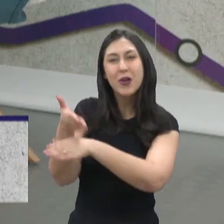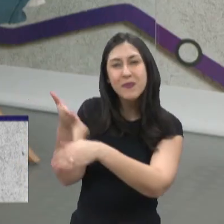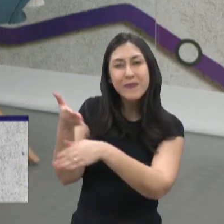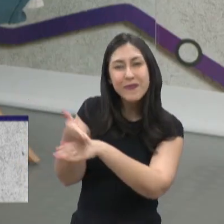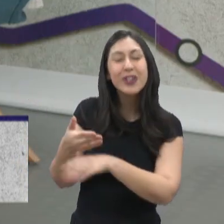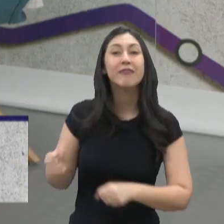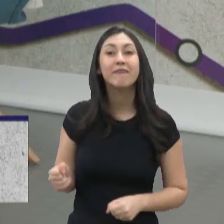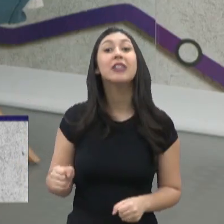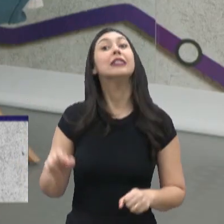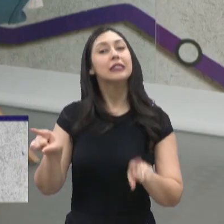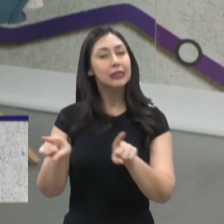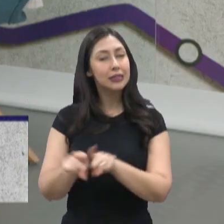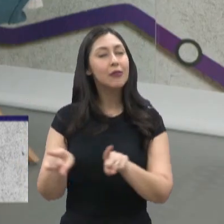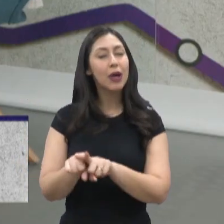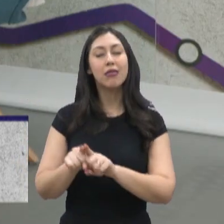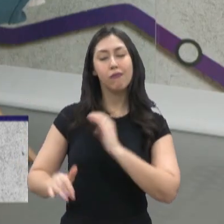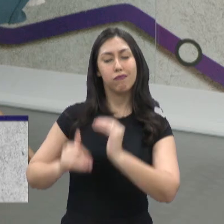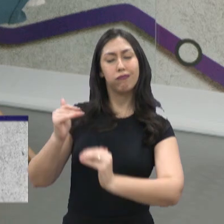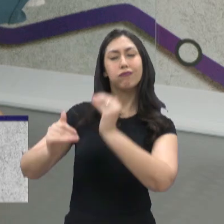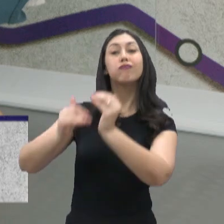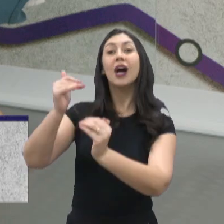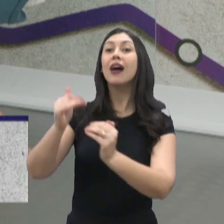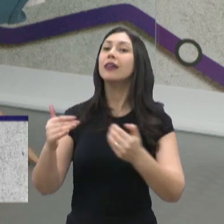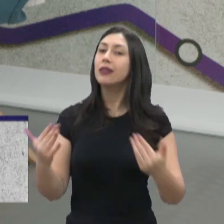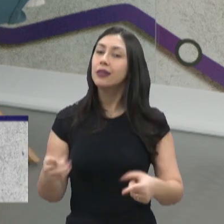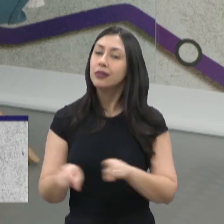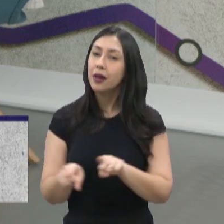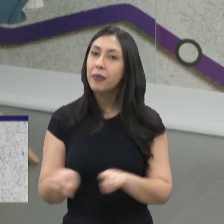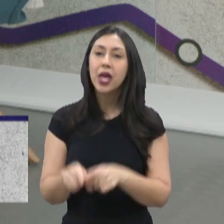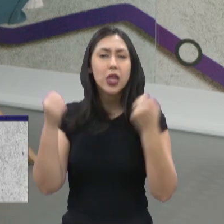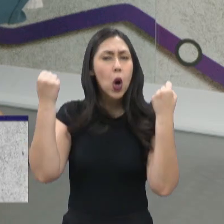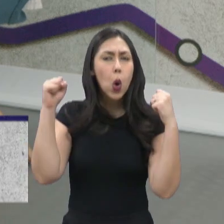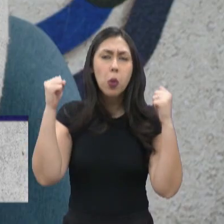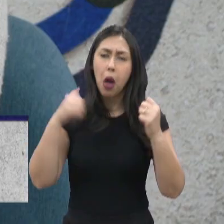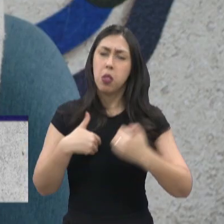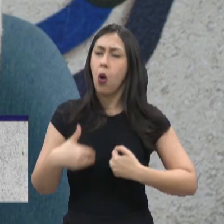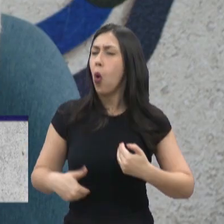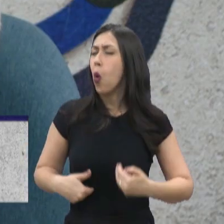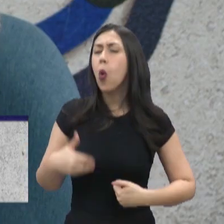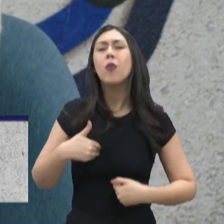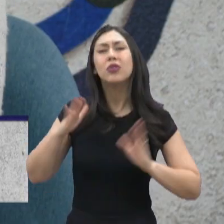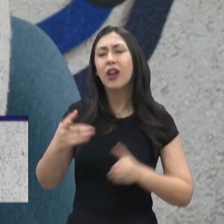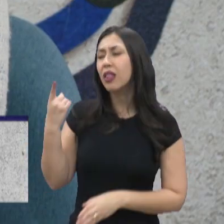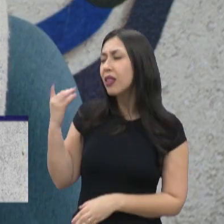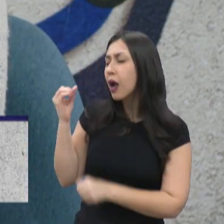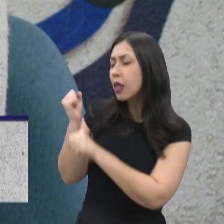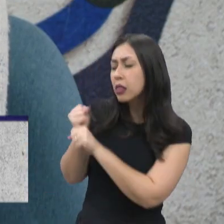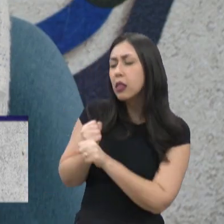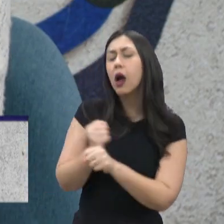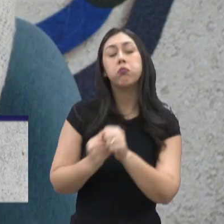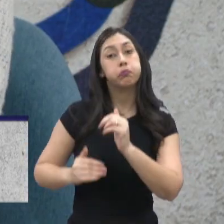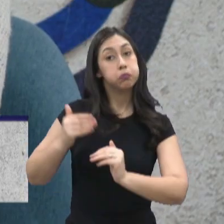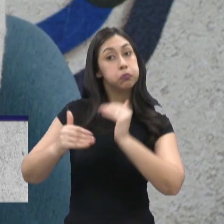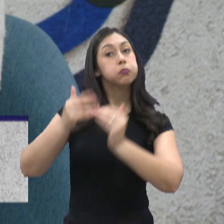Então, isso também vem vindo forte no mercado. E o treinamento funcional, que já vem aí nos últimos 10 anos, assim, sendo algo muito constante